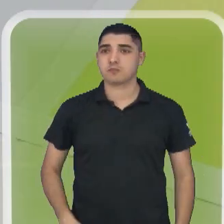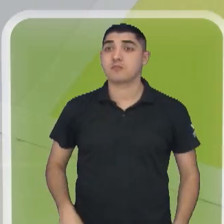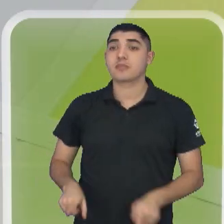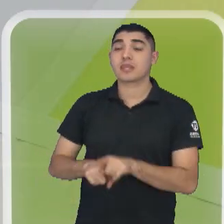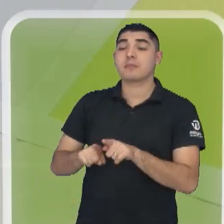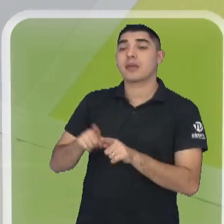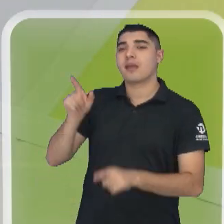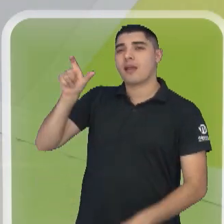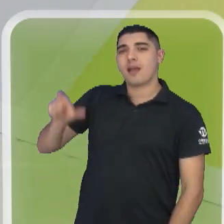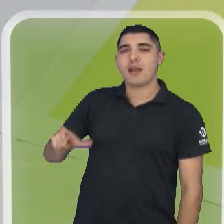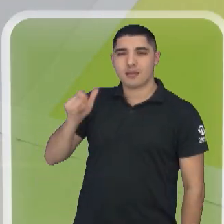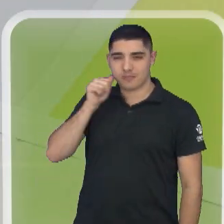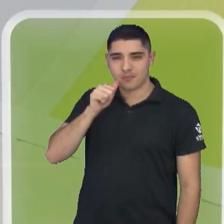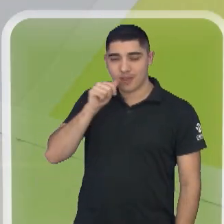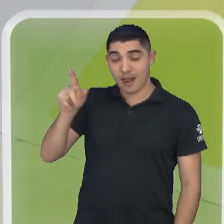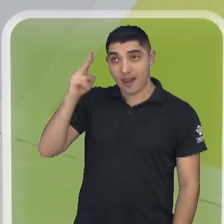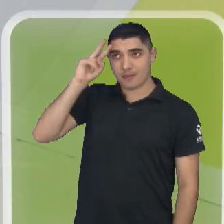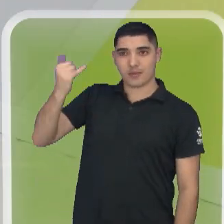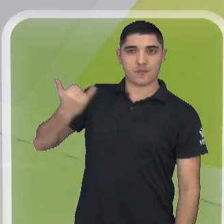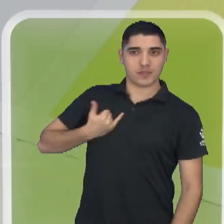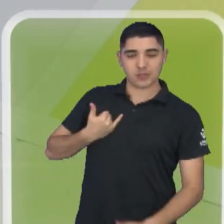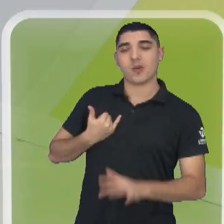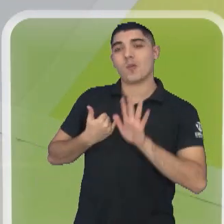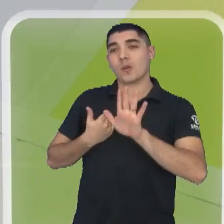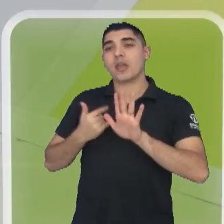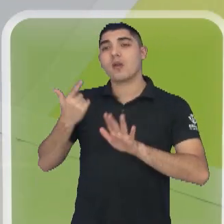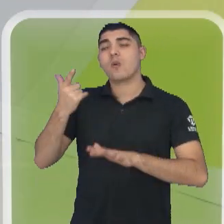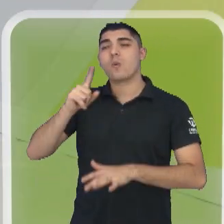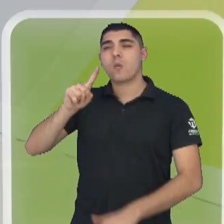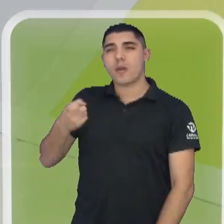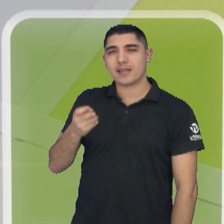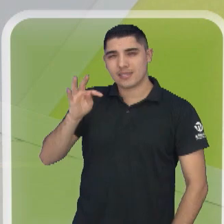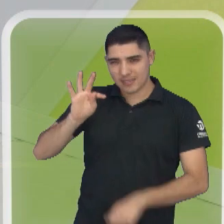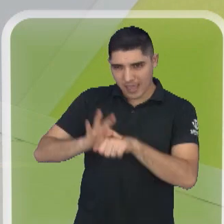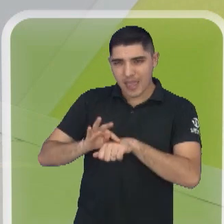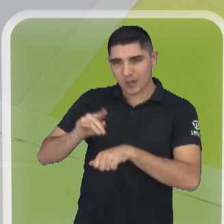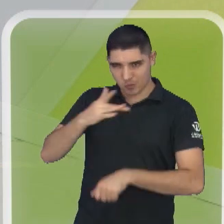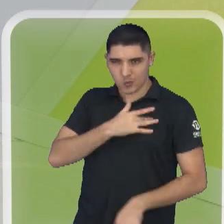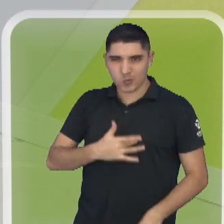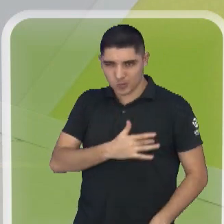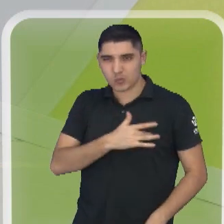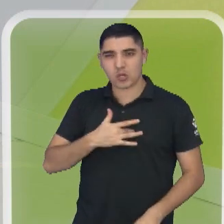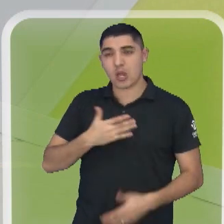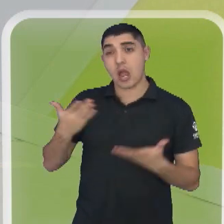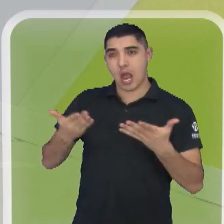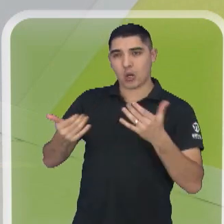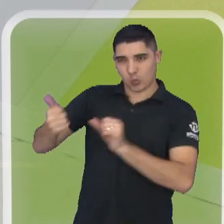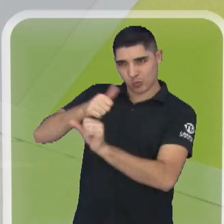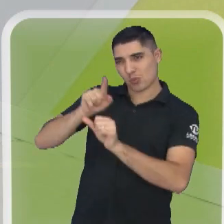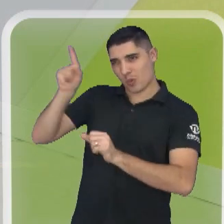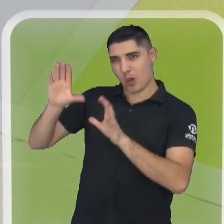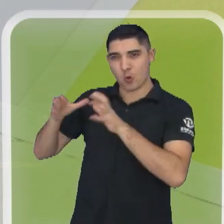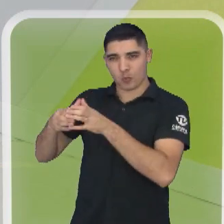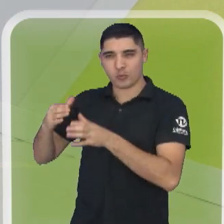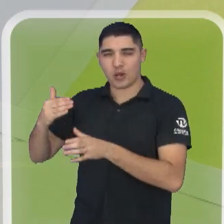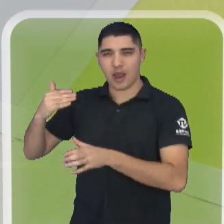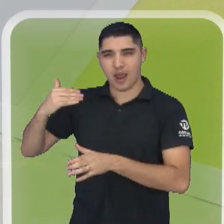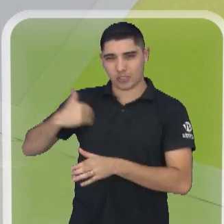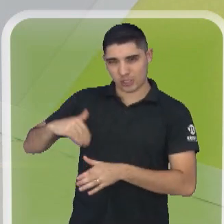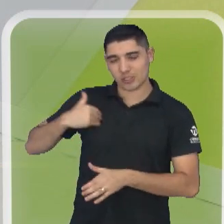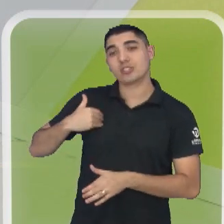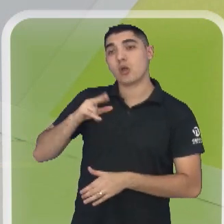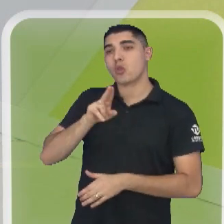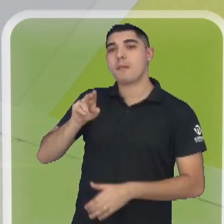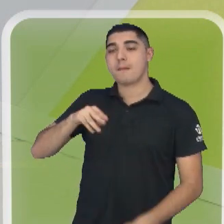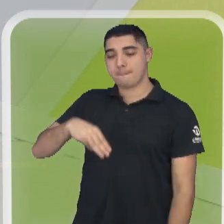me lembrou aqui, obrigado, Giovana, o antigo técnico do Cruzeiro, que saiu e hoje é técnico da seleção argentina, Marcelo Mendes. Eu sabia que